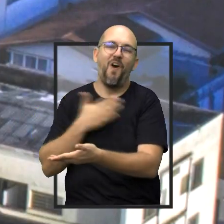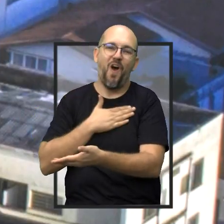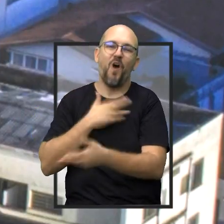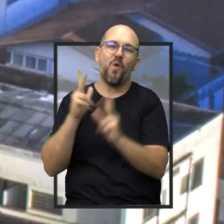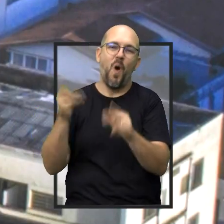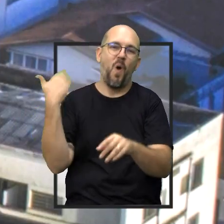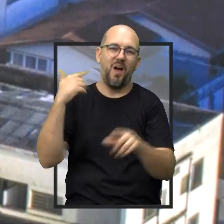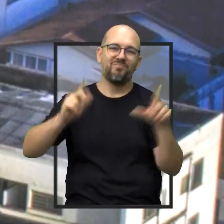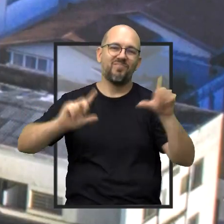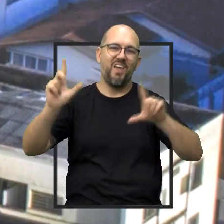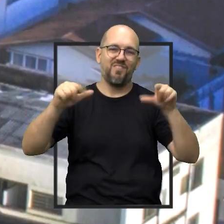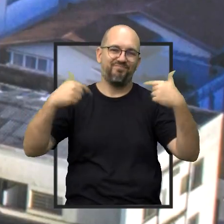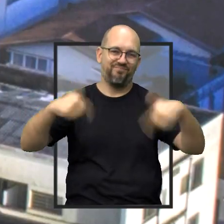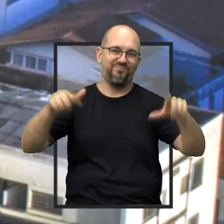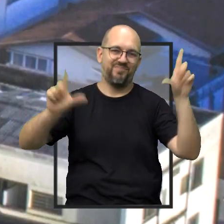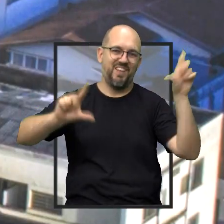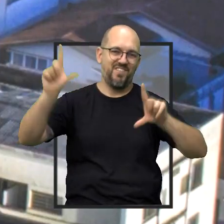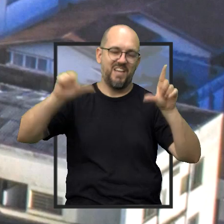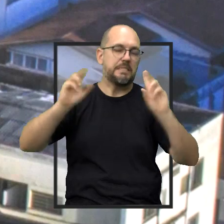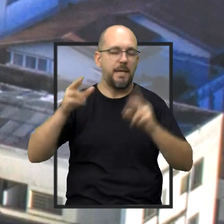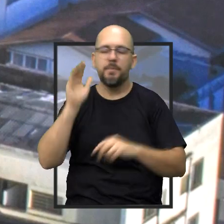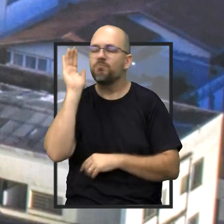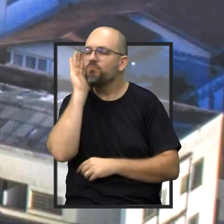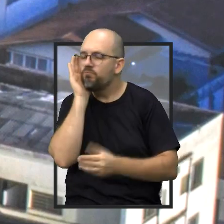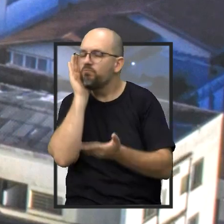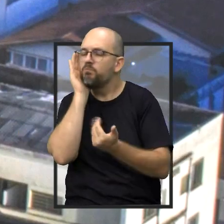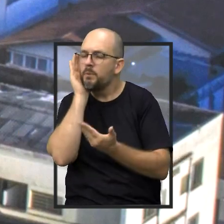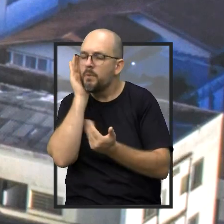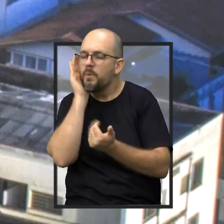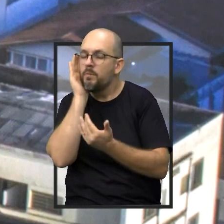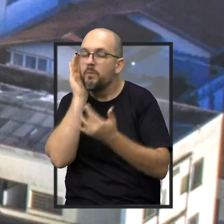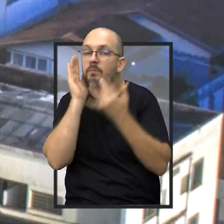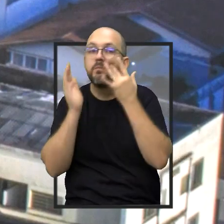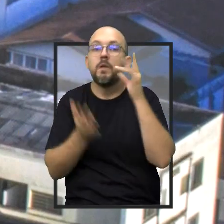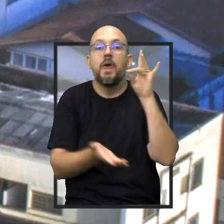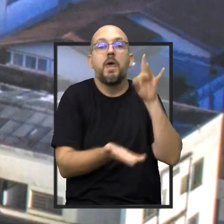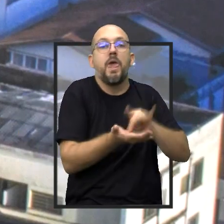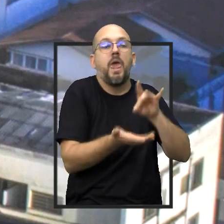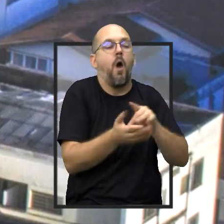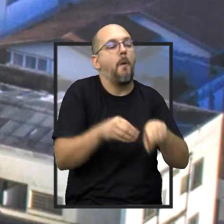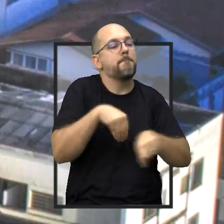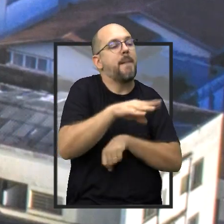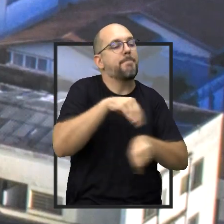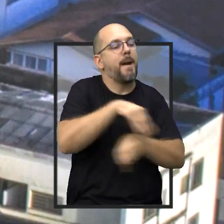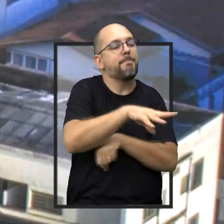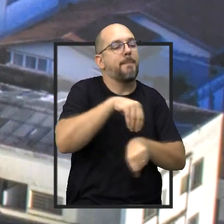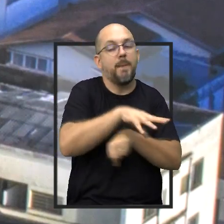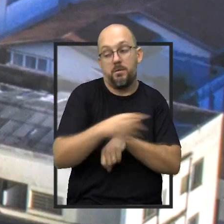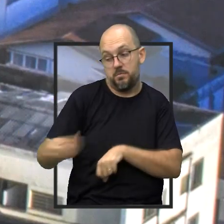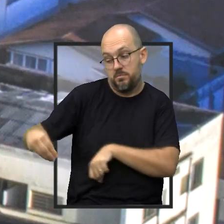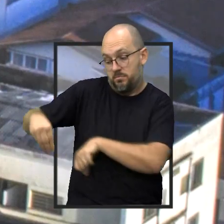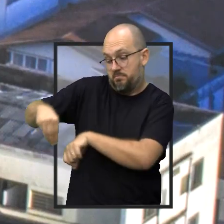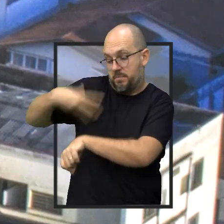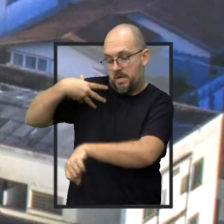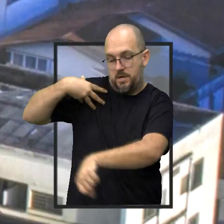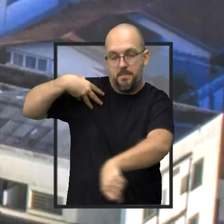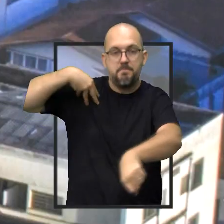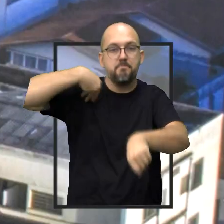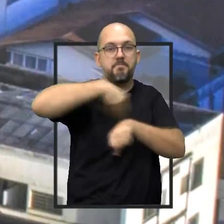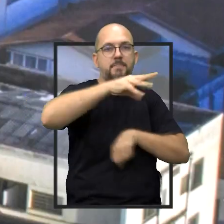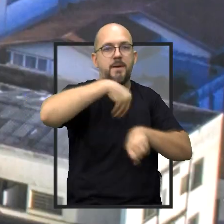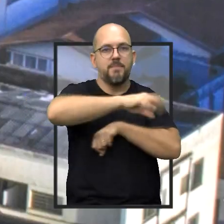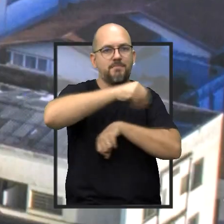TV, que é ouvir a população e trazer a demanda real. A gente fala com base no que a gente escuta e recebe no